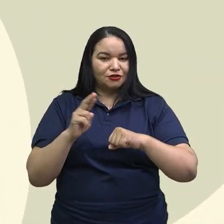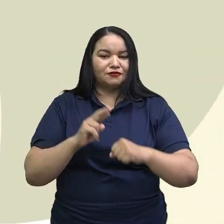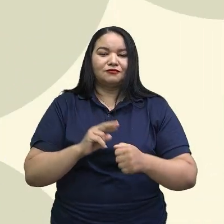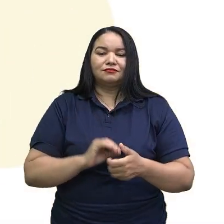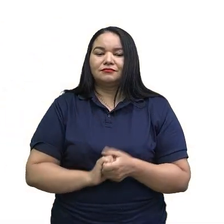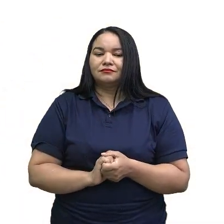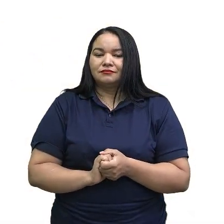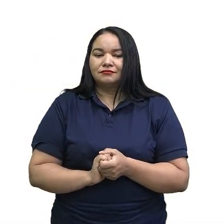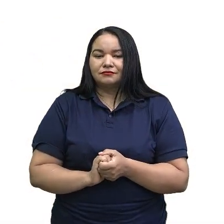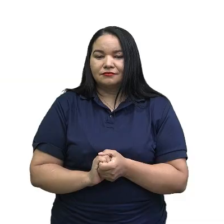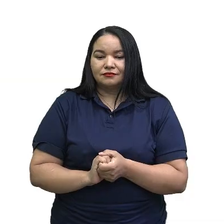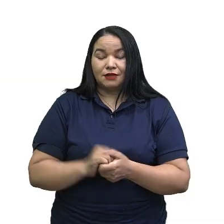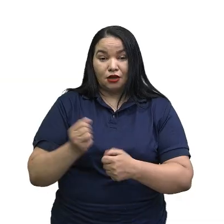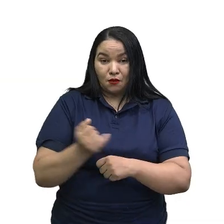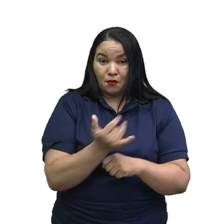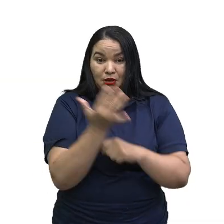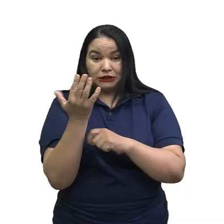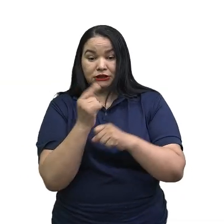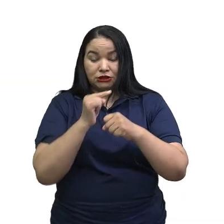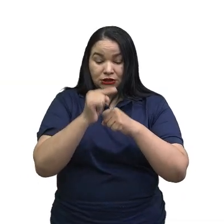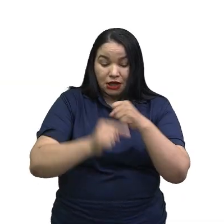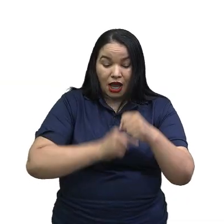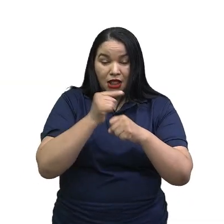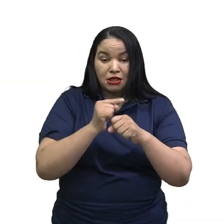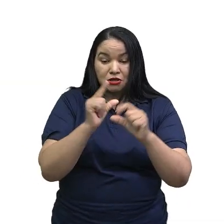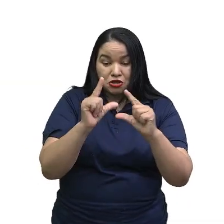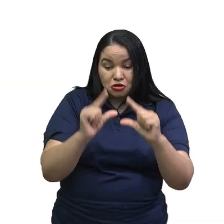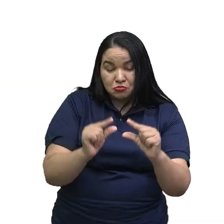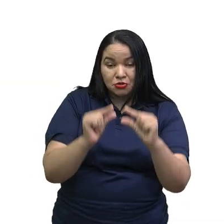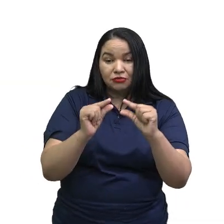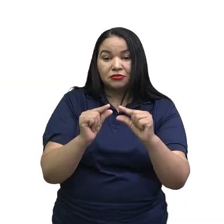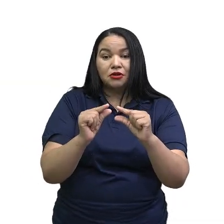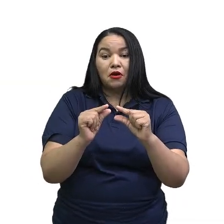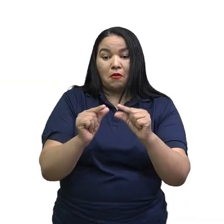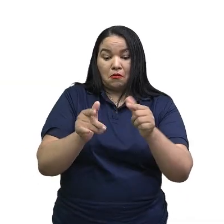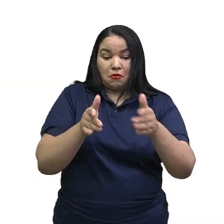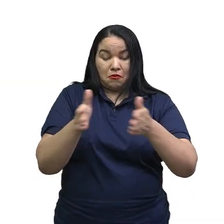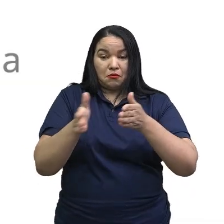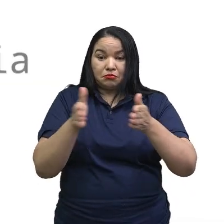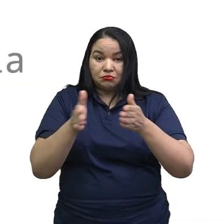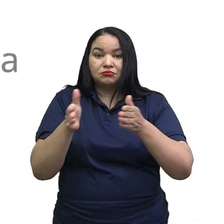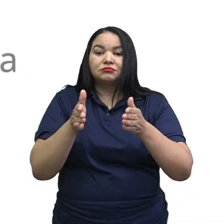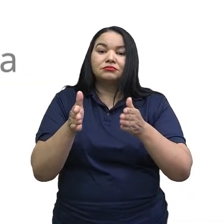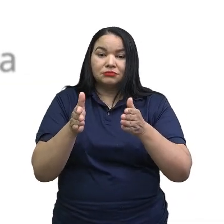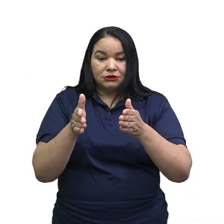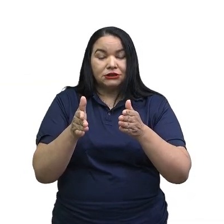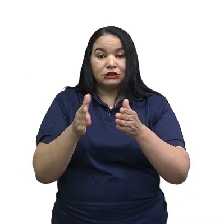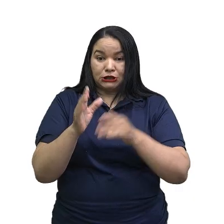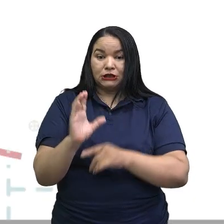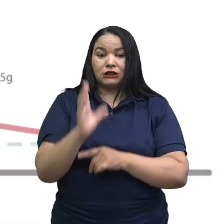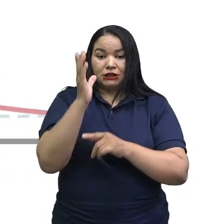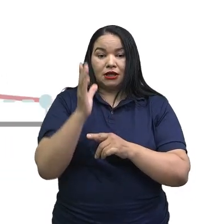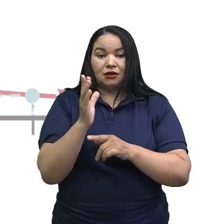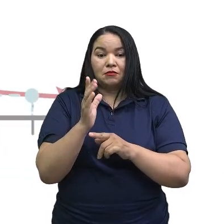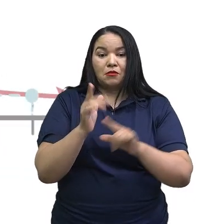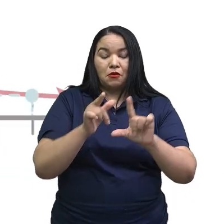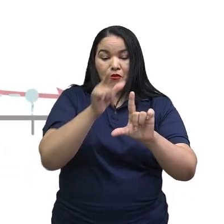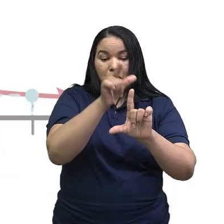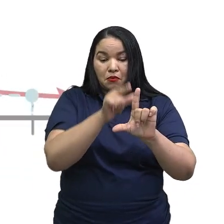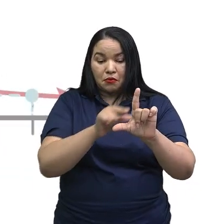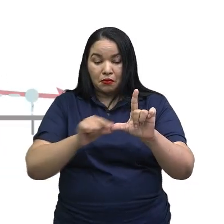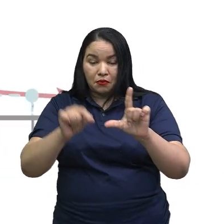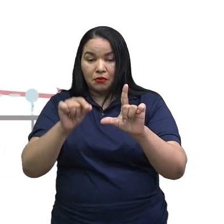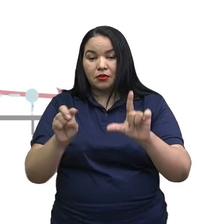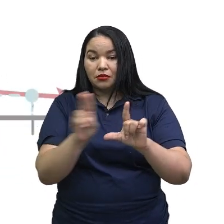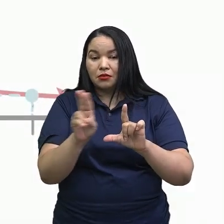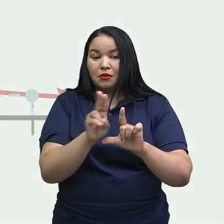A quantidade de átomos diminuiu pela metade em intervalos regulares de tempo, chamados de meia-vida.